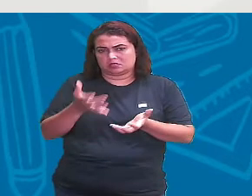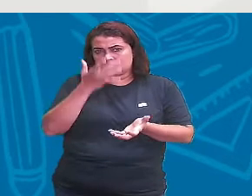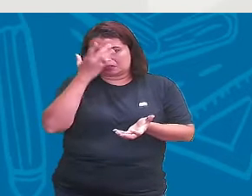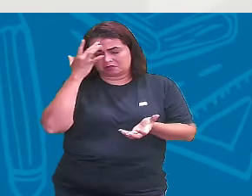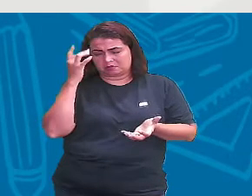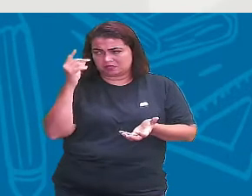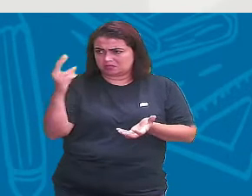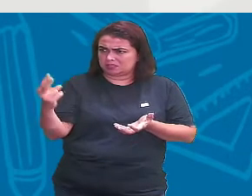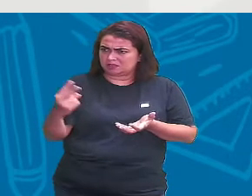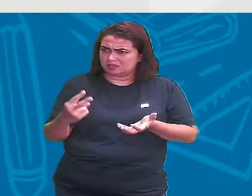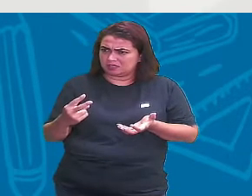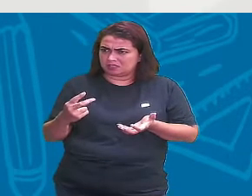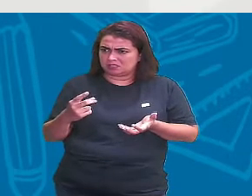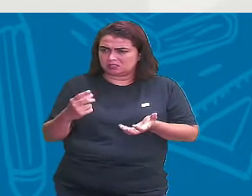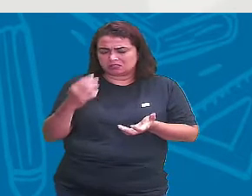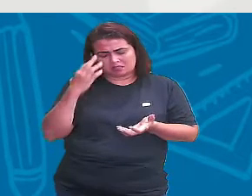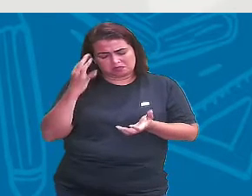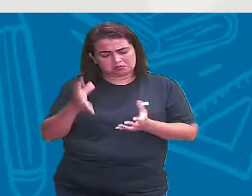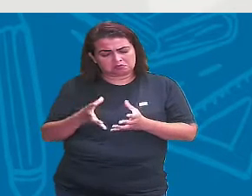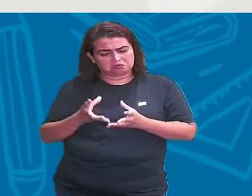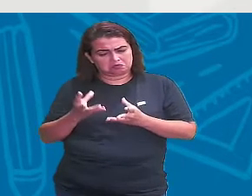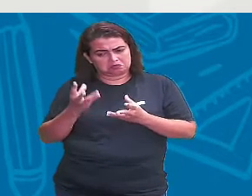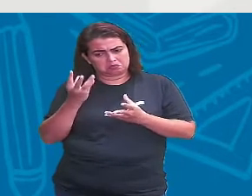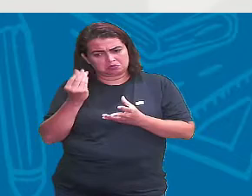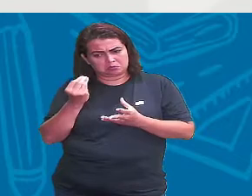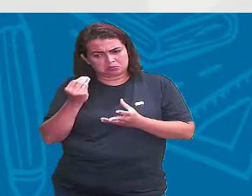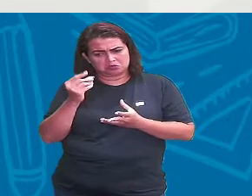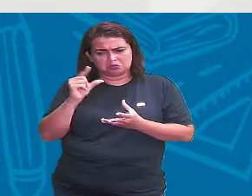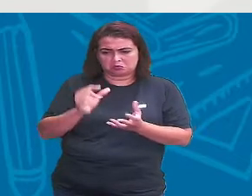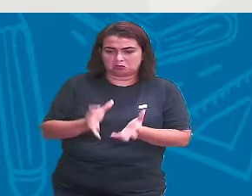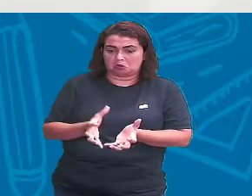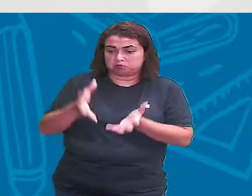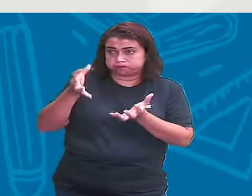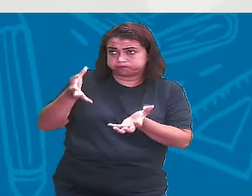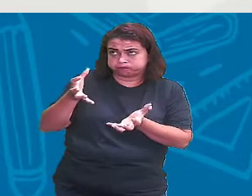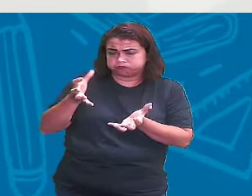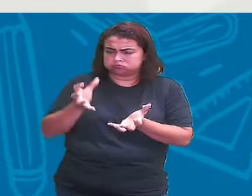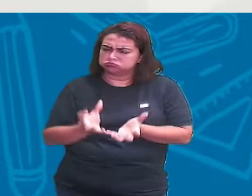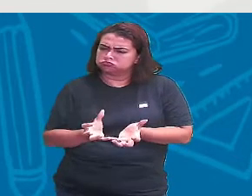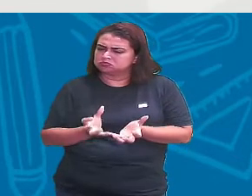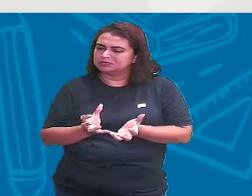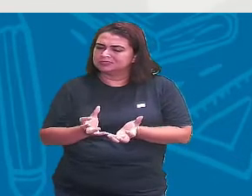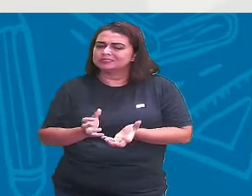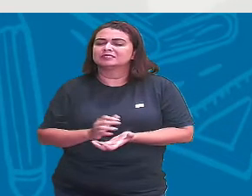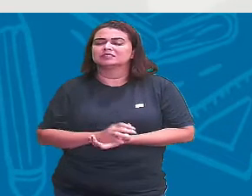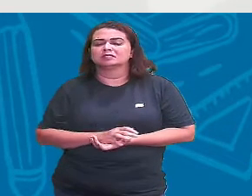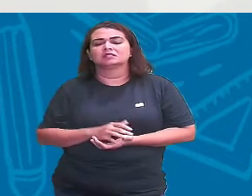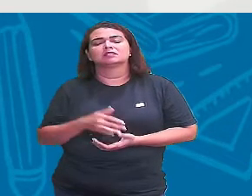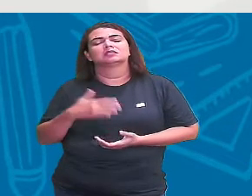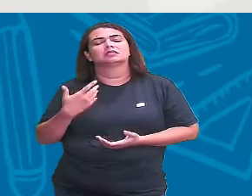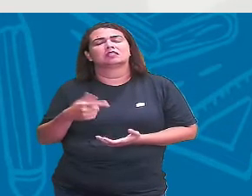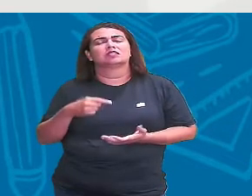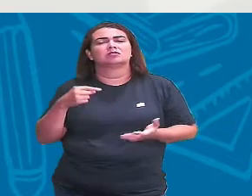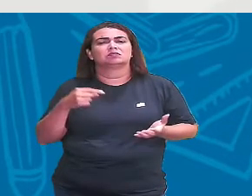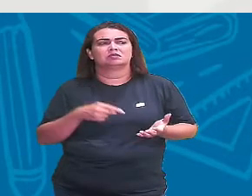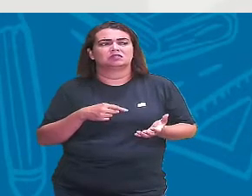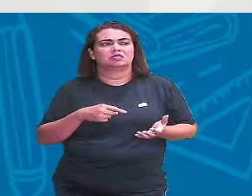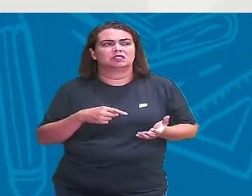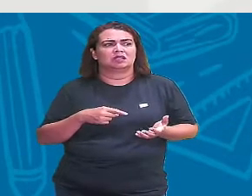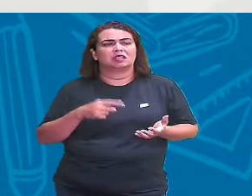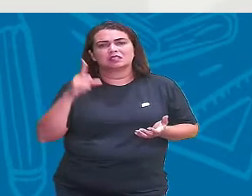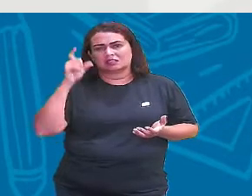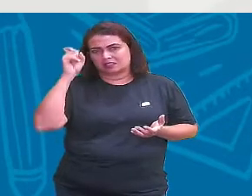estava me ouvindo ia saber se eu tinha muito boi ou pouco boi, tá? Então, isso causava